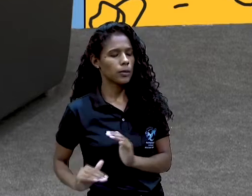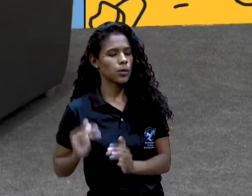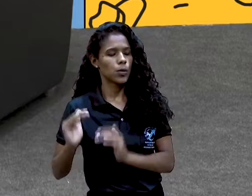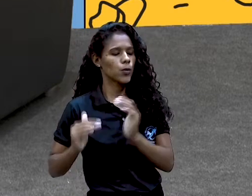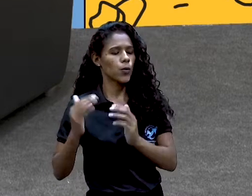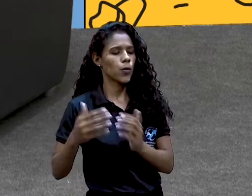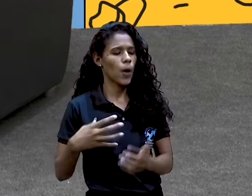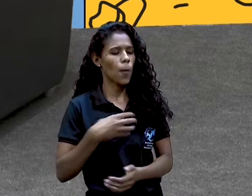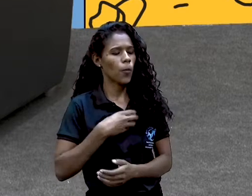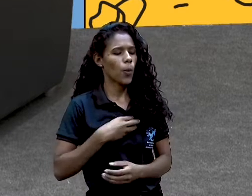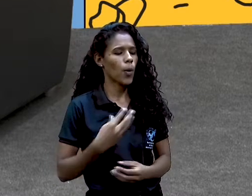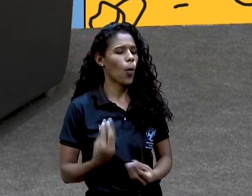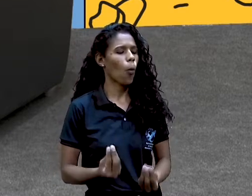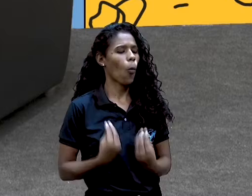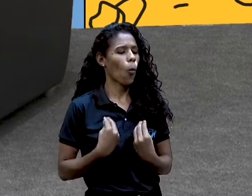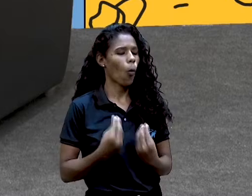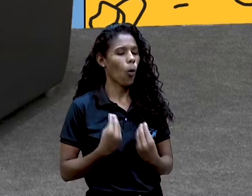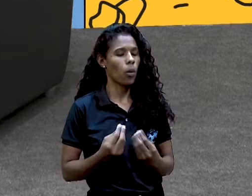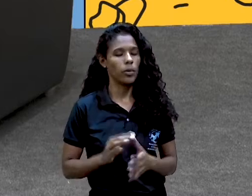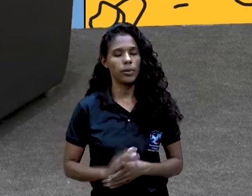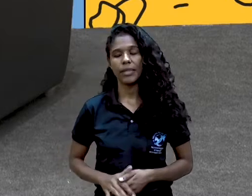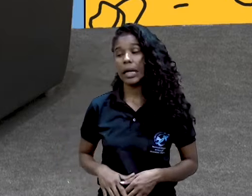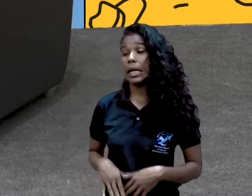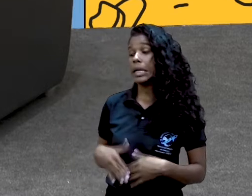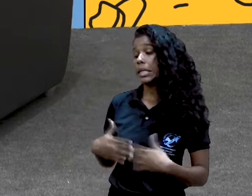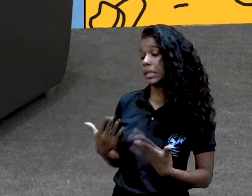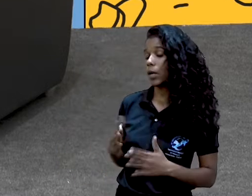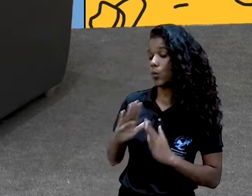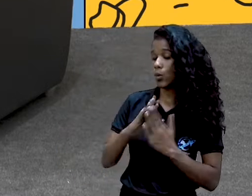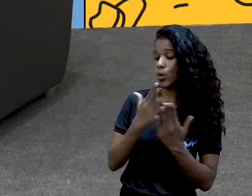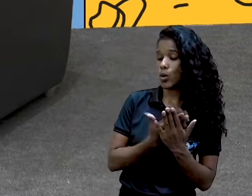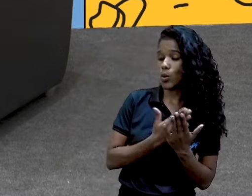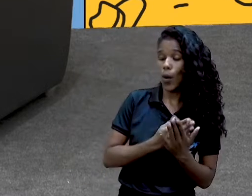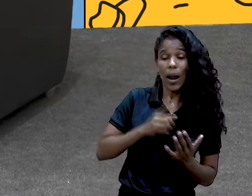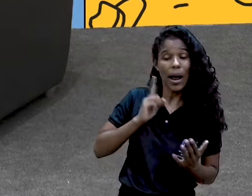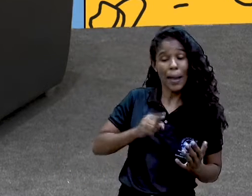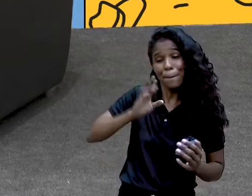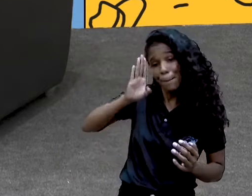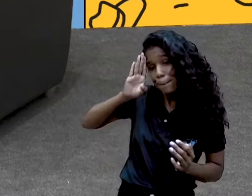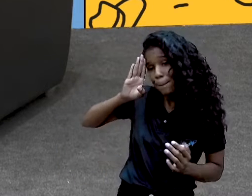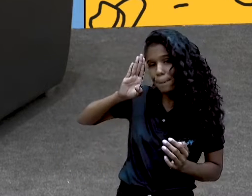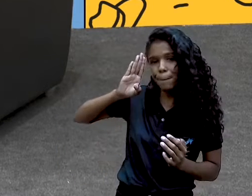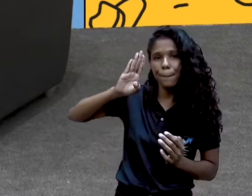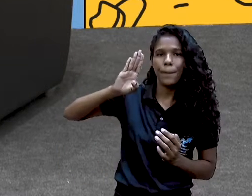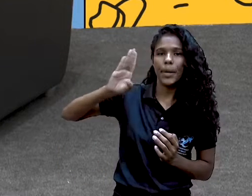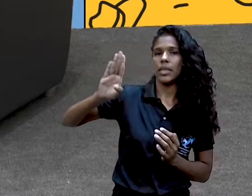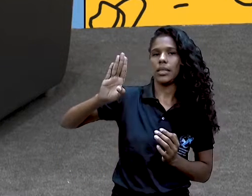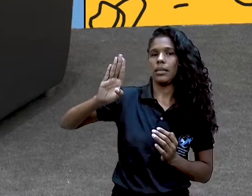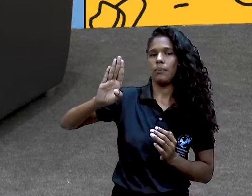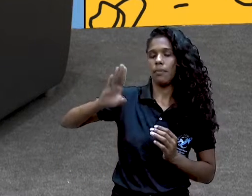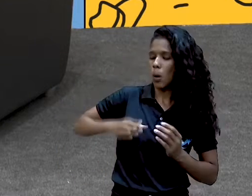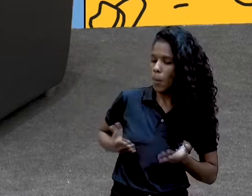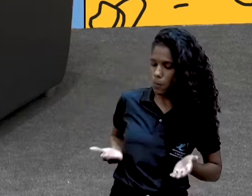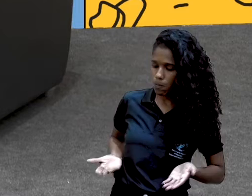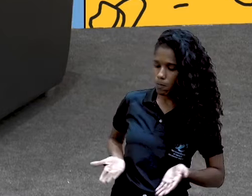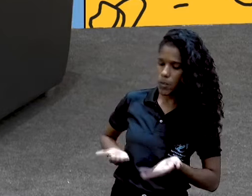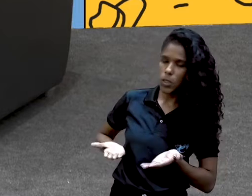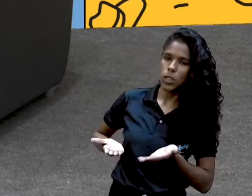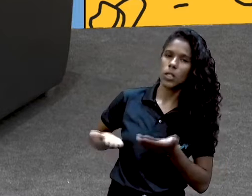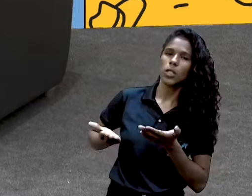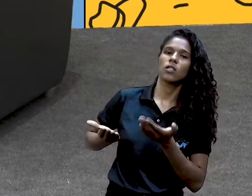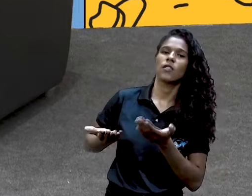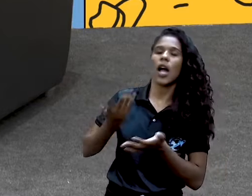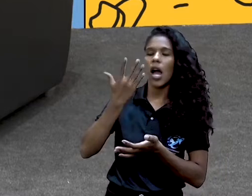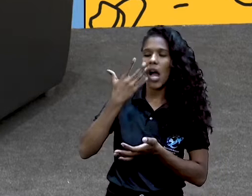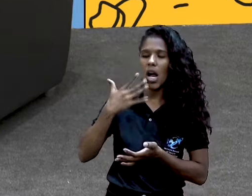para o desenvolvimento do empreendedorismo. A gente sabe, por exemplo, que existem documentos documentos legais